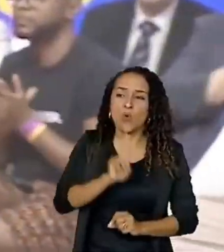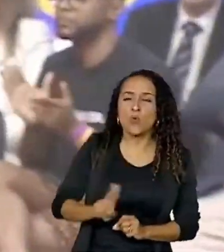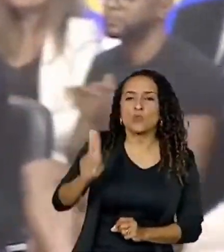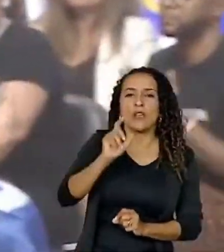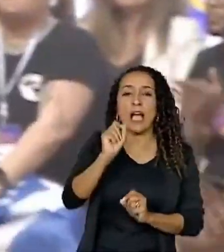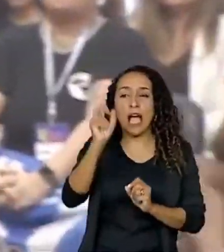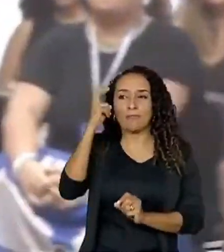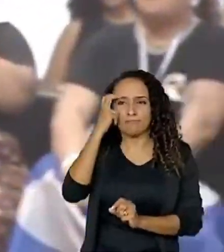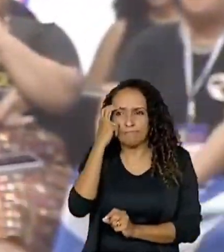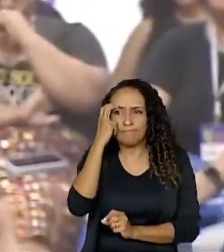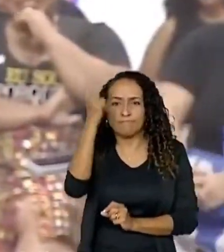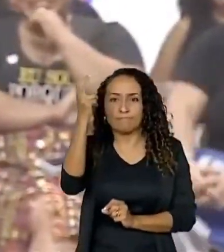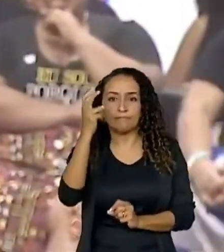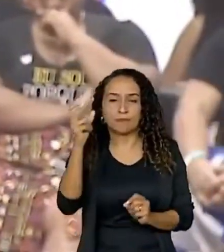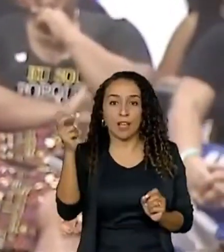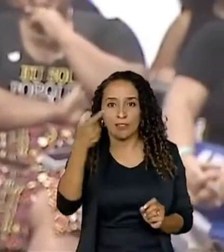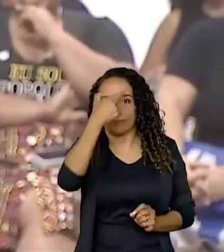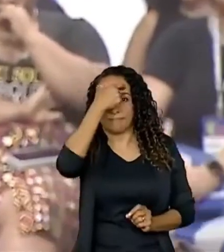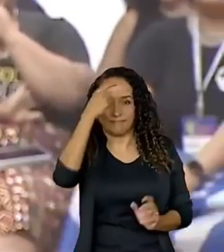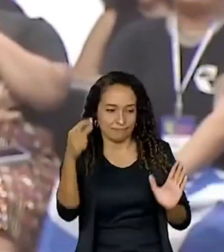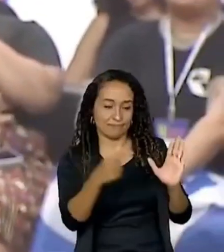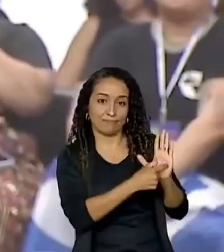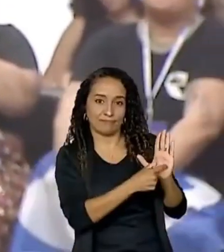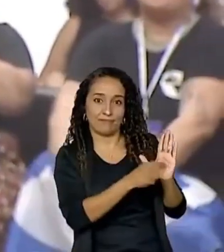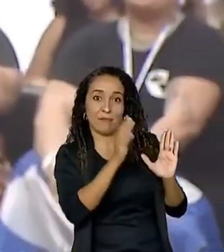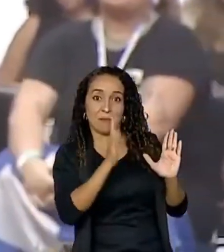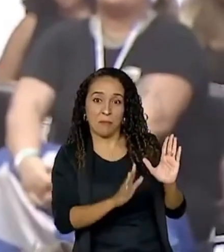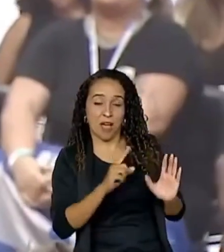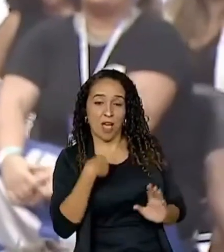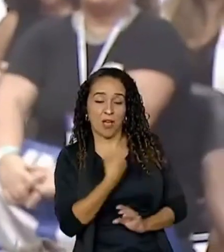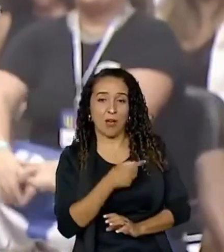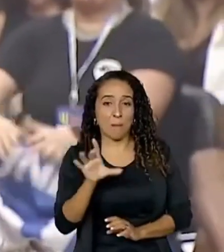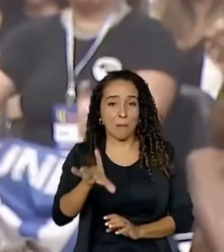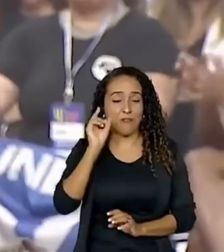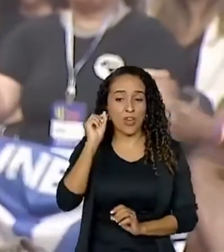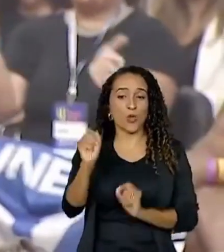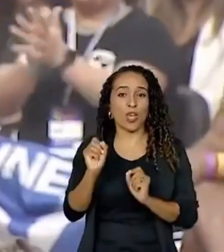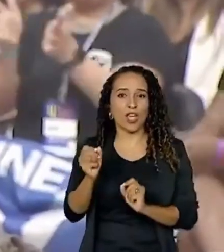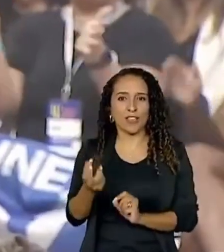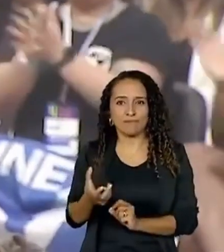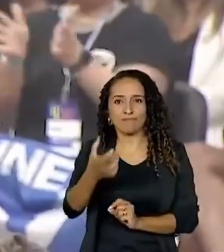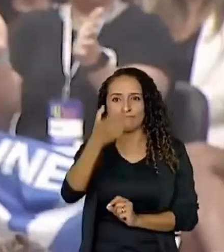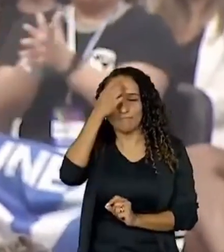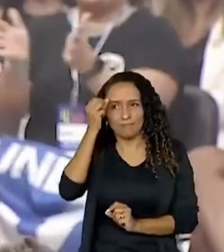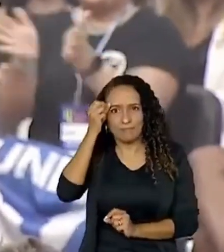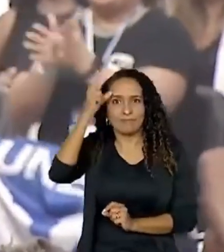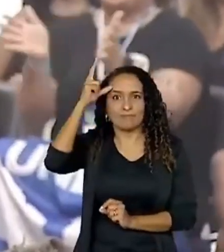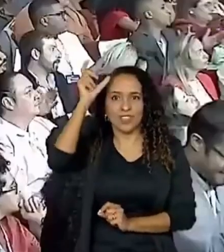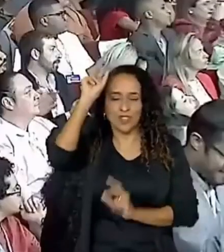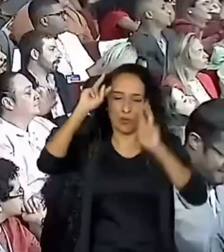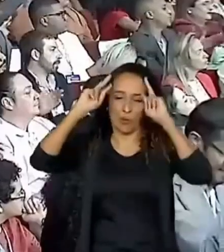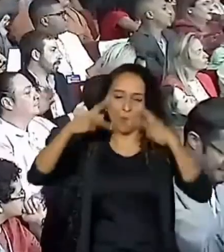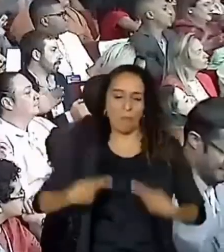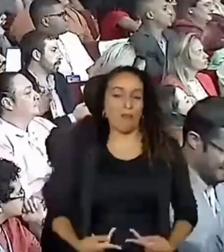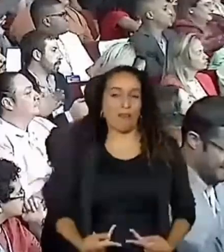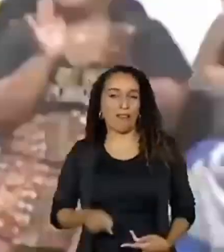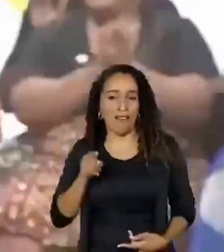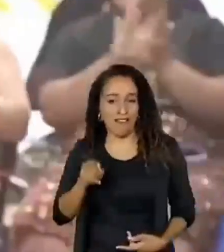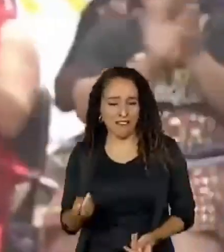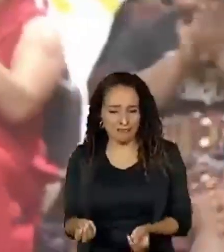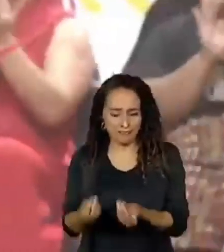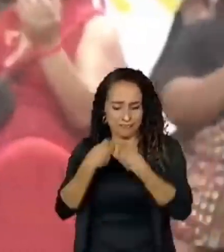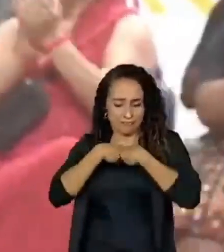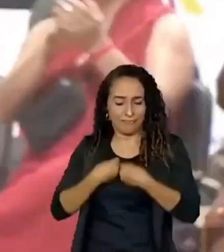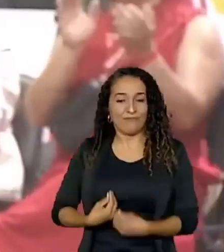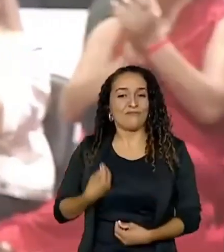a inteligência artificial, mas a gente prefere a inteligência humana, porque é ela que dá vida a